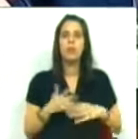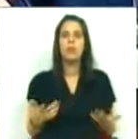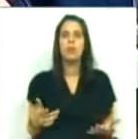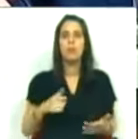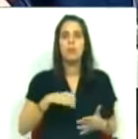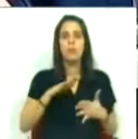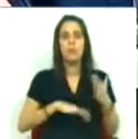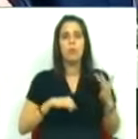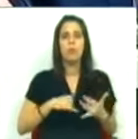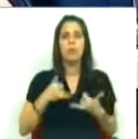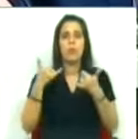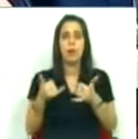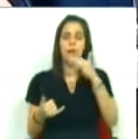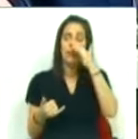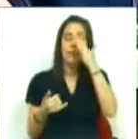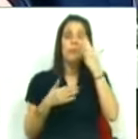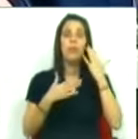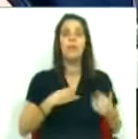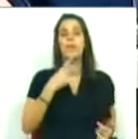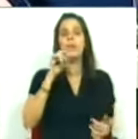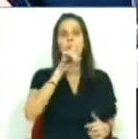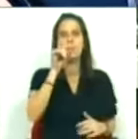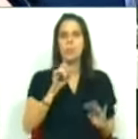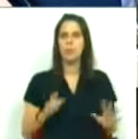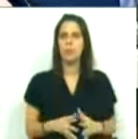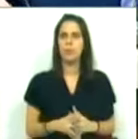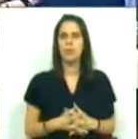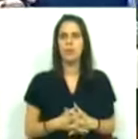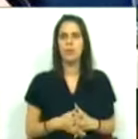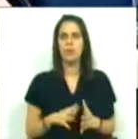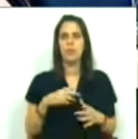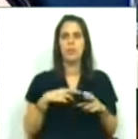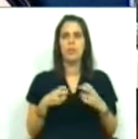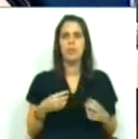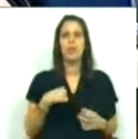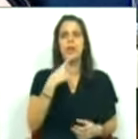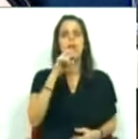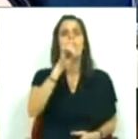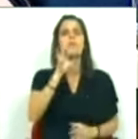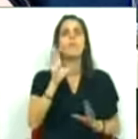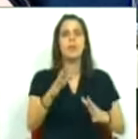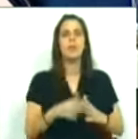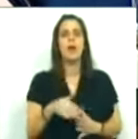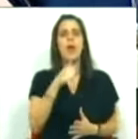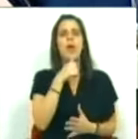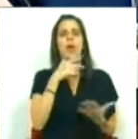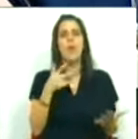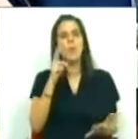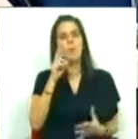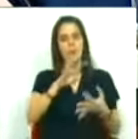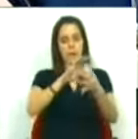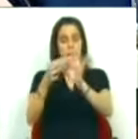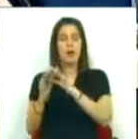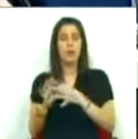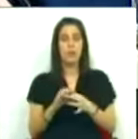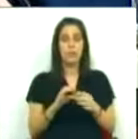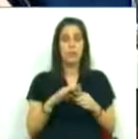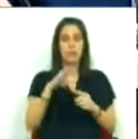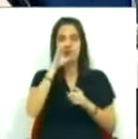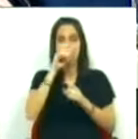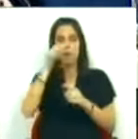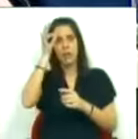tempo ao meu colega, gostava de lhe perguntar, ao meu colega de bancada, gostava de lhe perguntar como é que vê a articulação entre